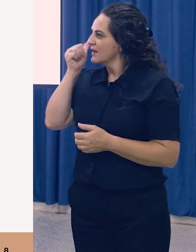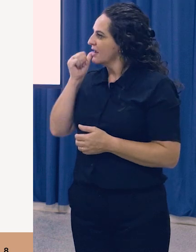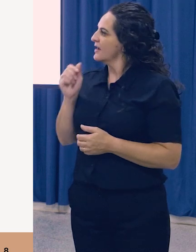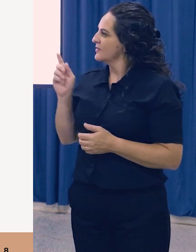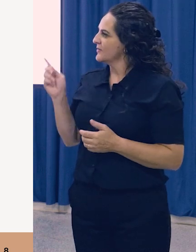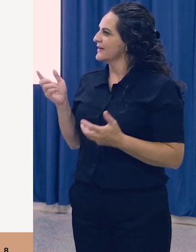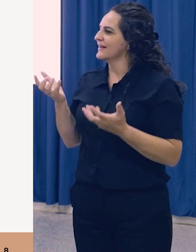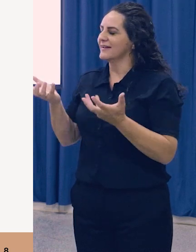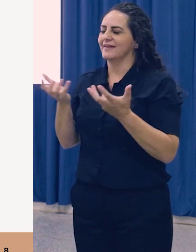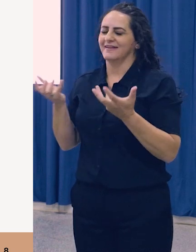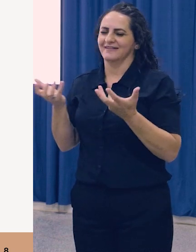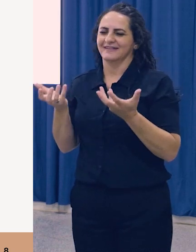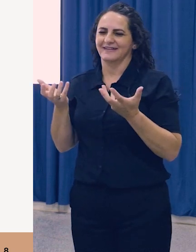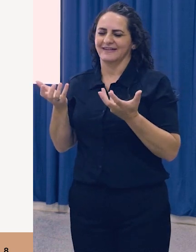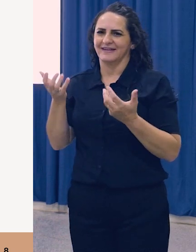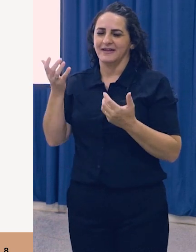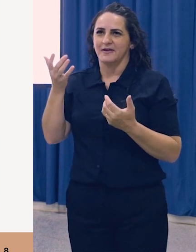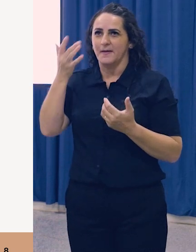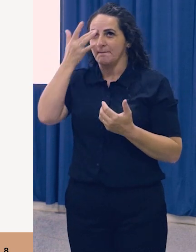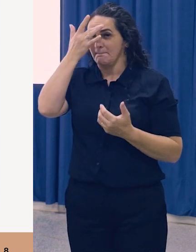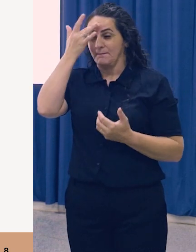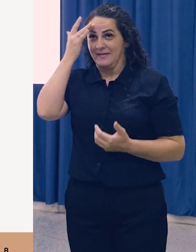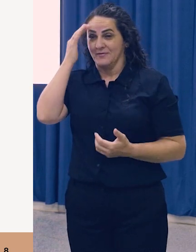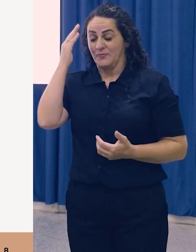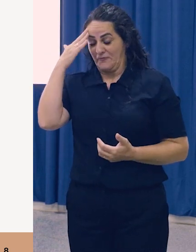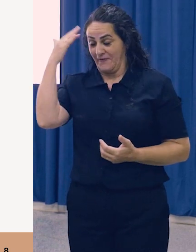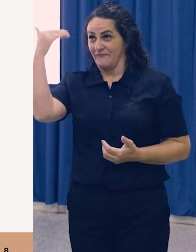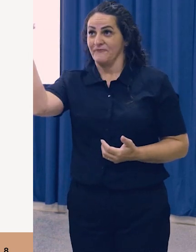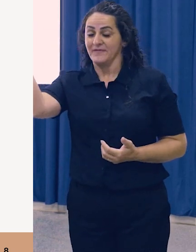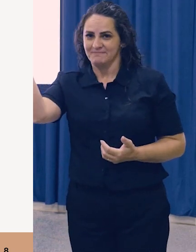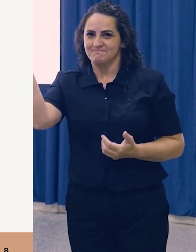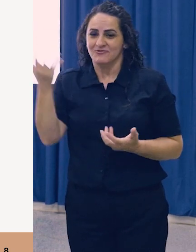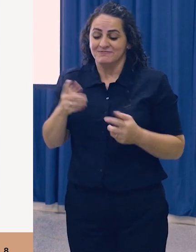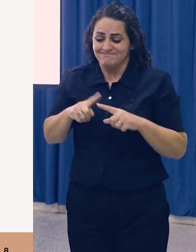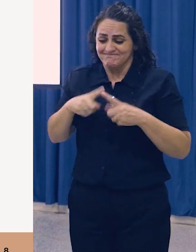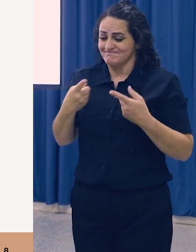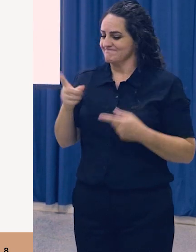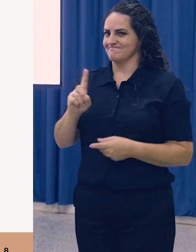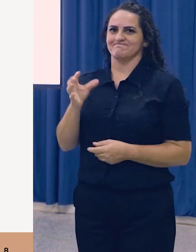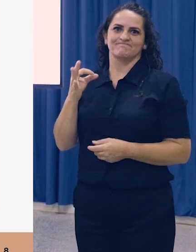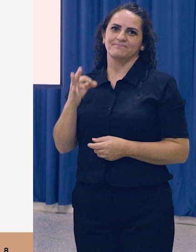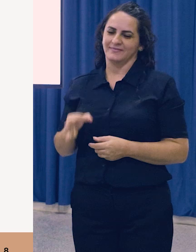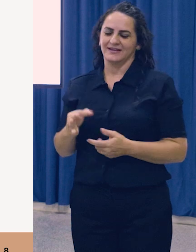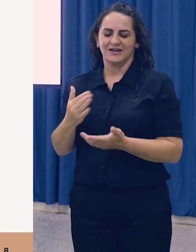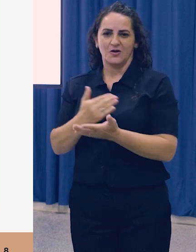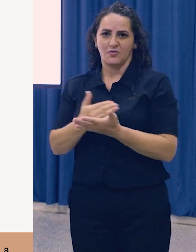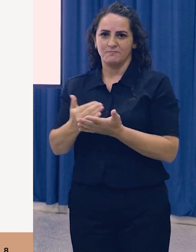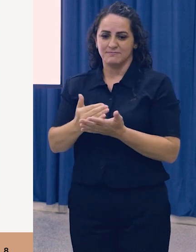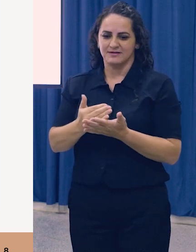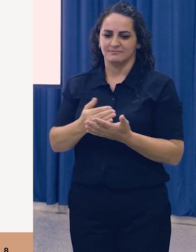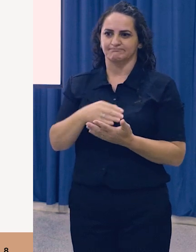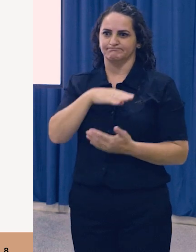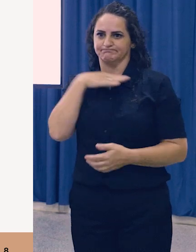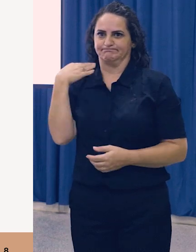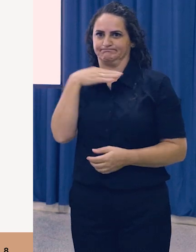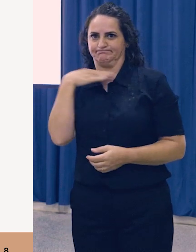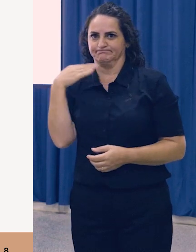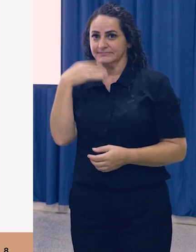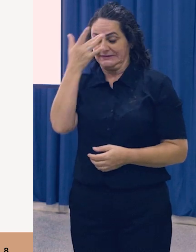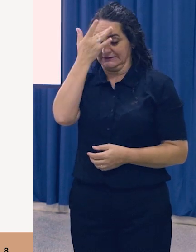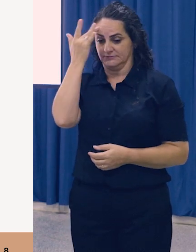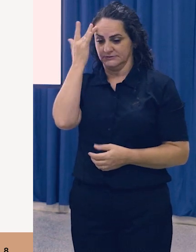que quer ser uma estrela, ela quer ser uma atriz famosa e acaba não dando certo, então ela começa a matar todo mundo. Basicamente esse é o filme.